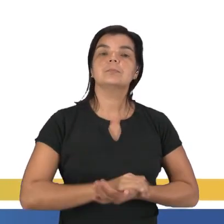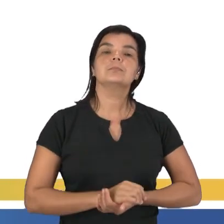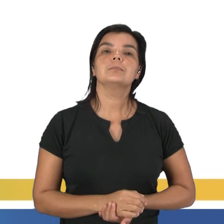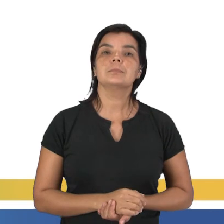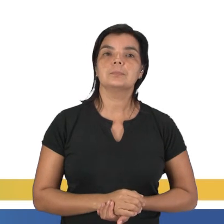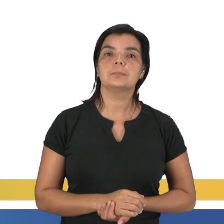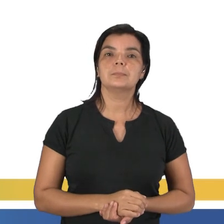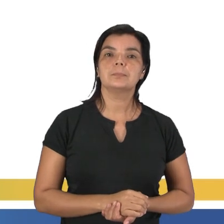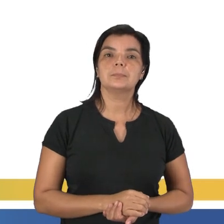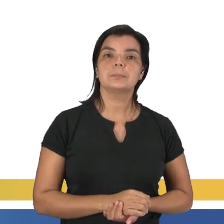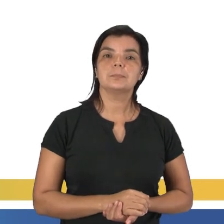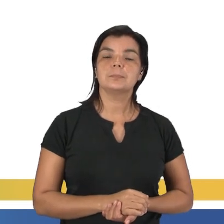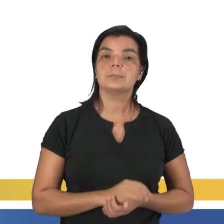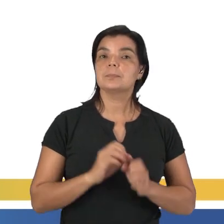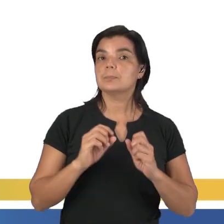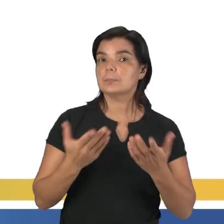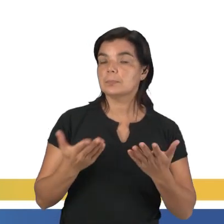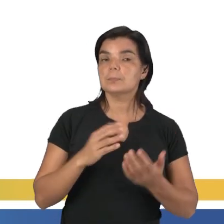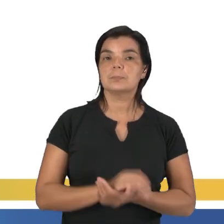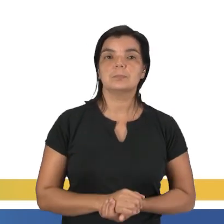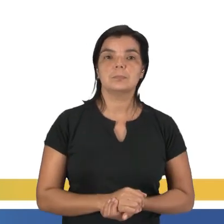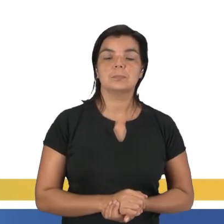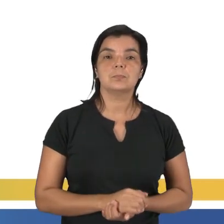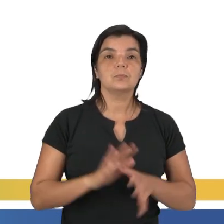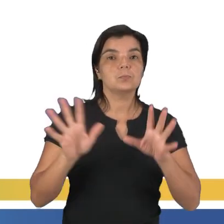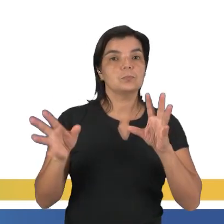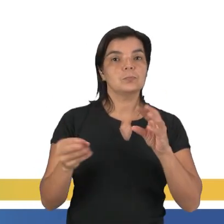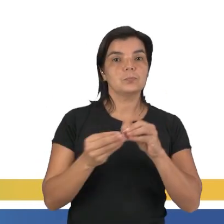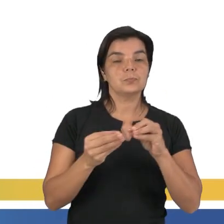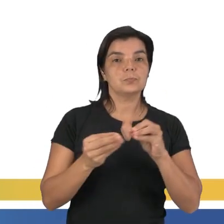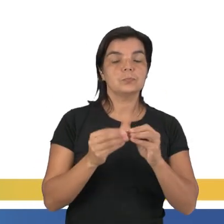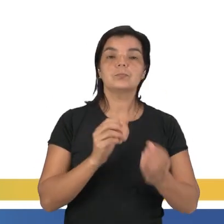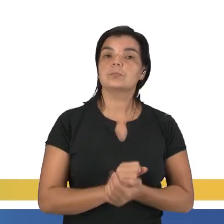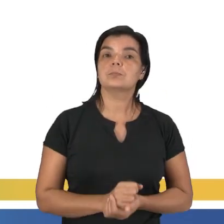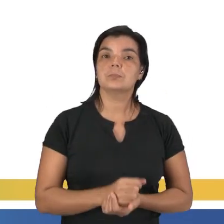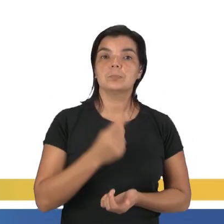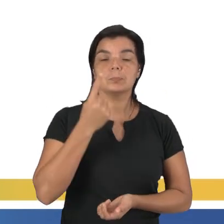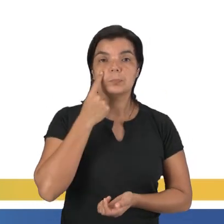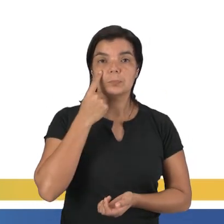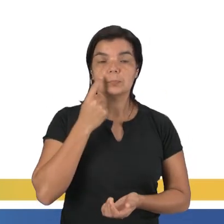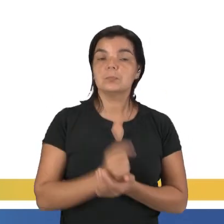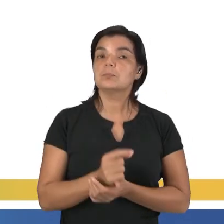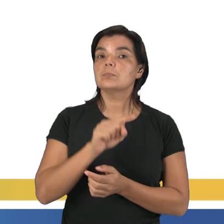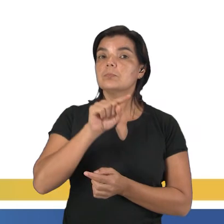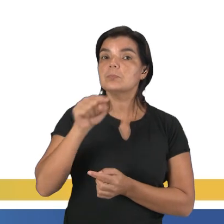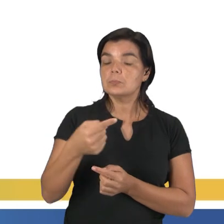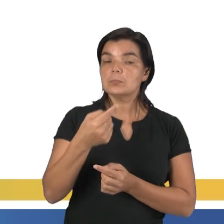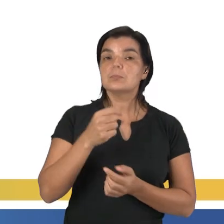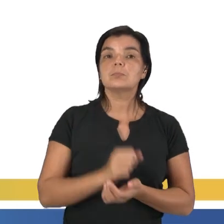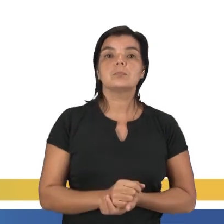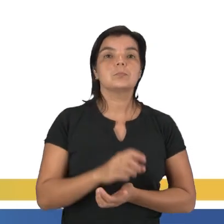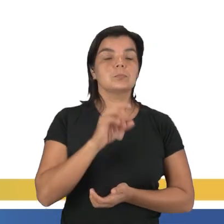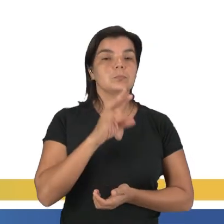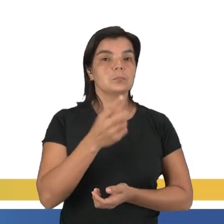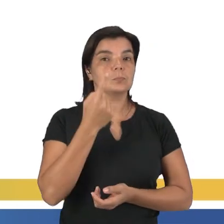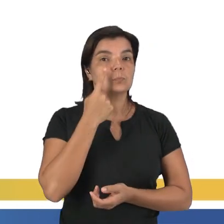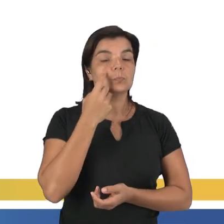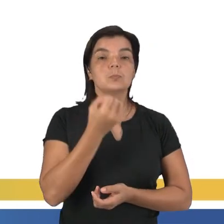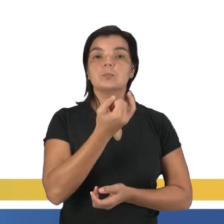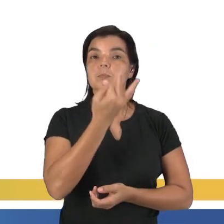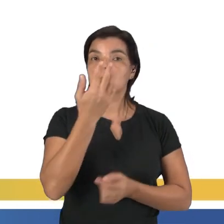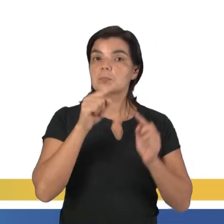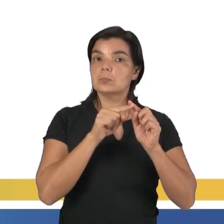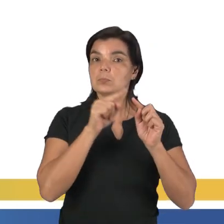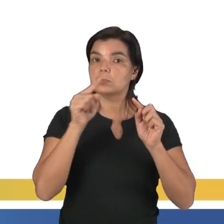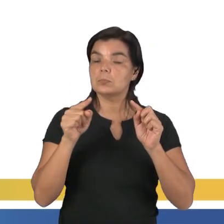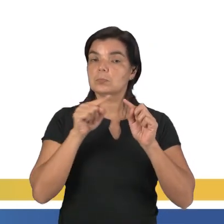alternativa B, tá ok? Então, resumindo, pessoal, quando a gente vai trabalhar com a vírgula, basta você olhar quantas